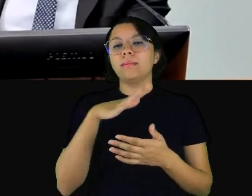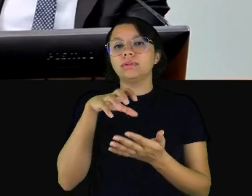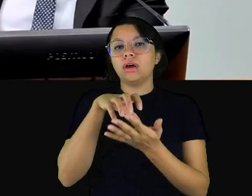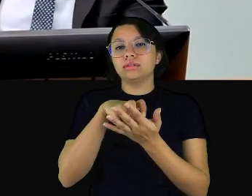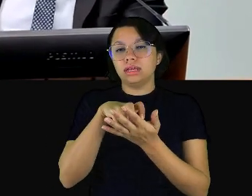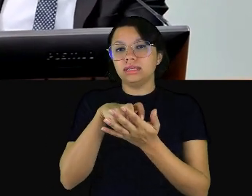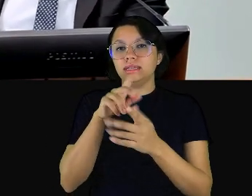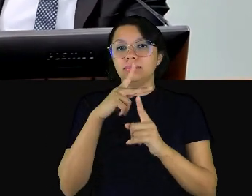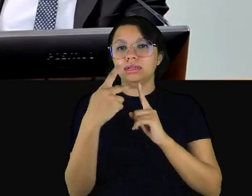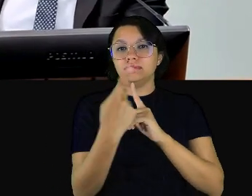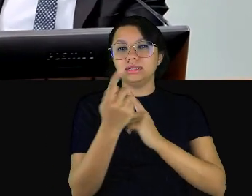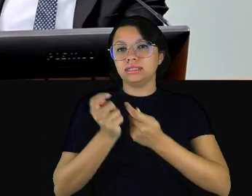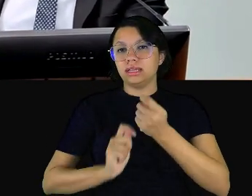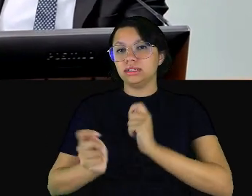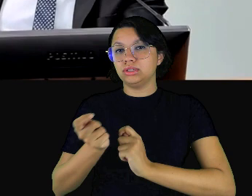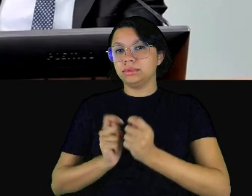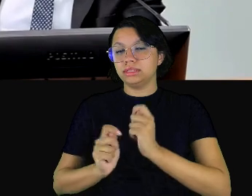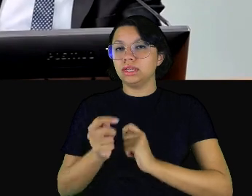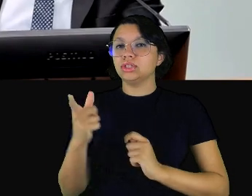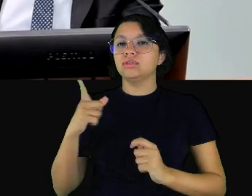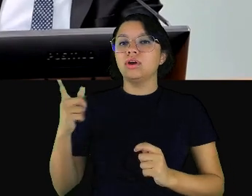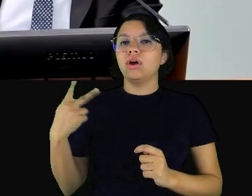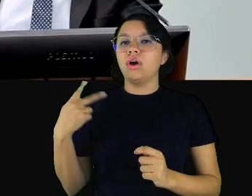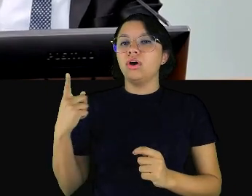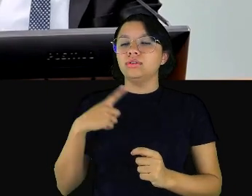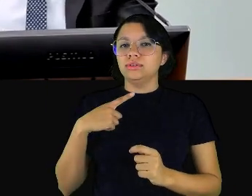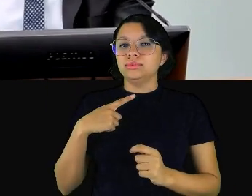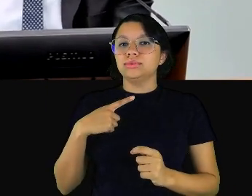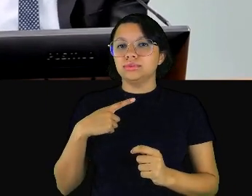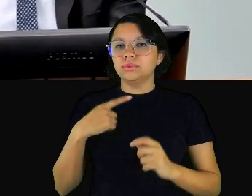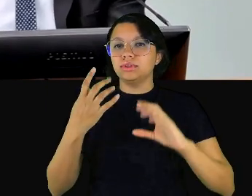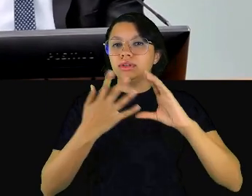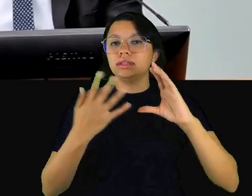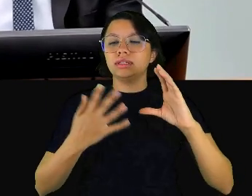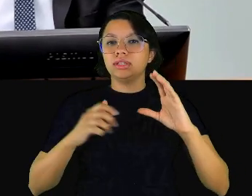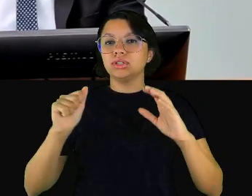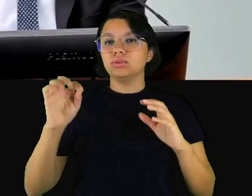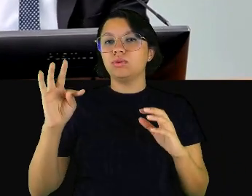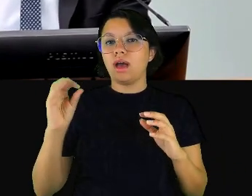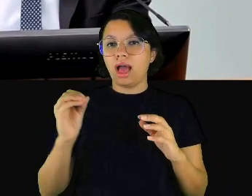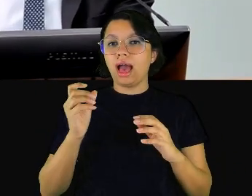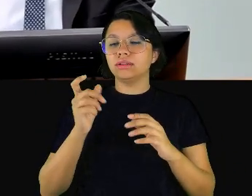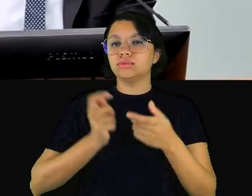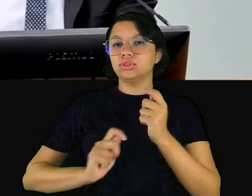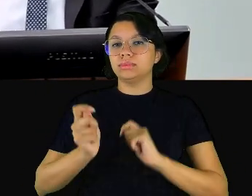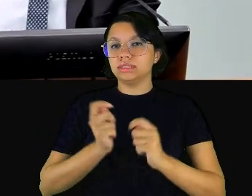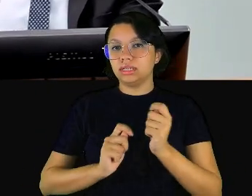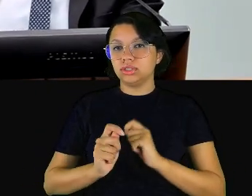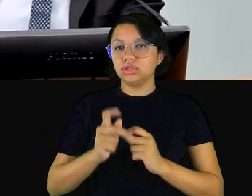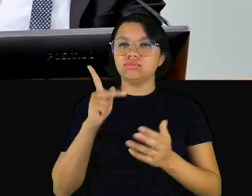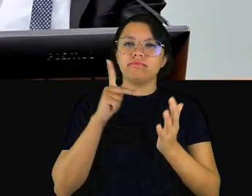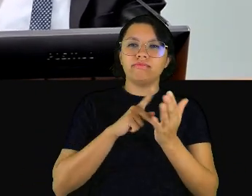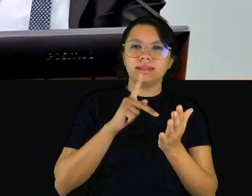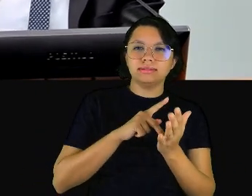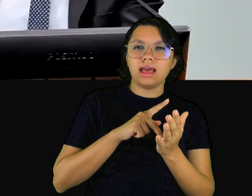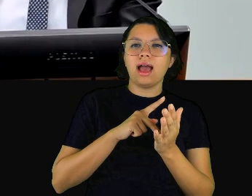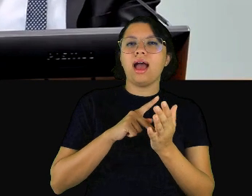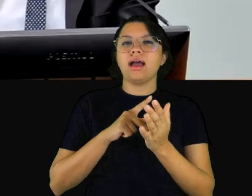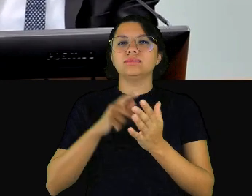autarquia previdenciária administrativa, nós temos os atributos do ato administrativo, de